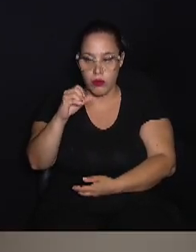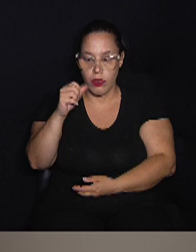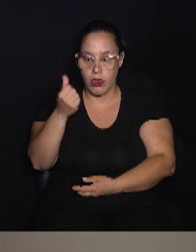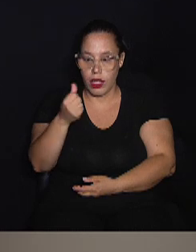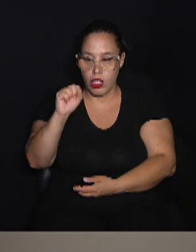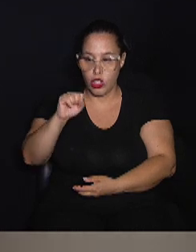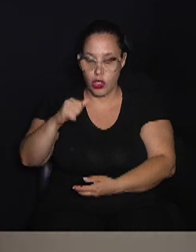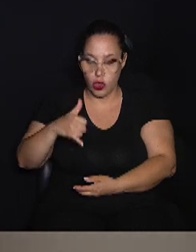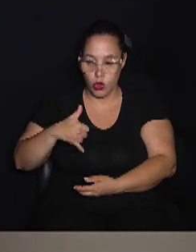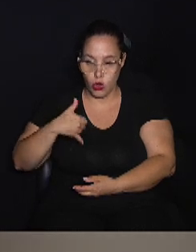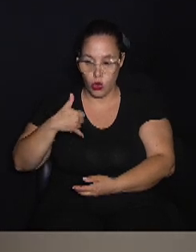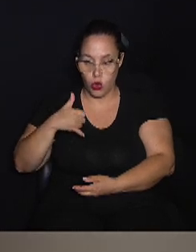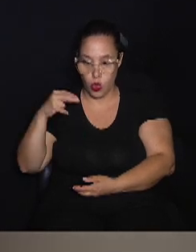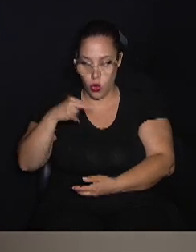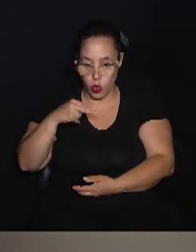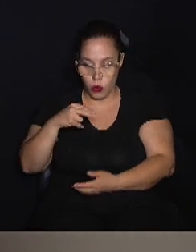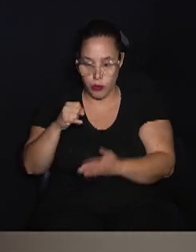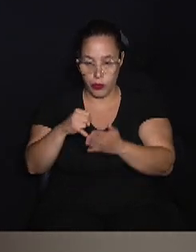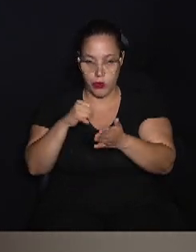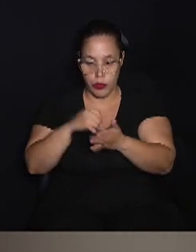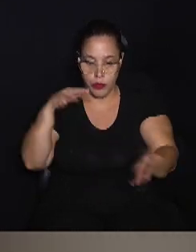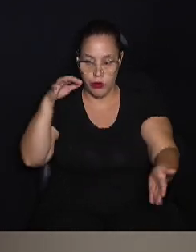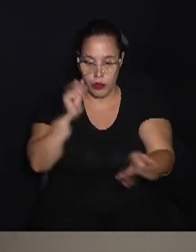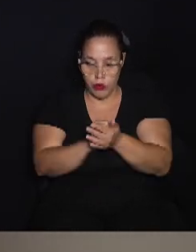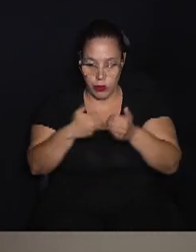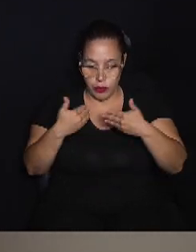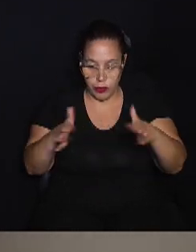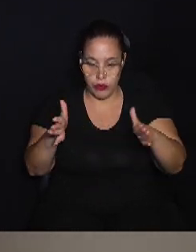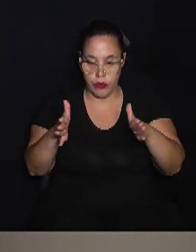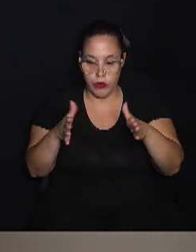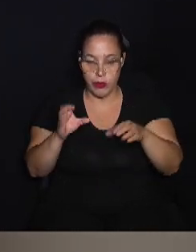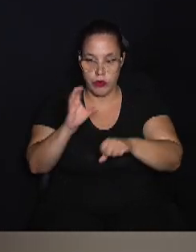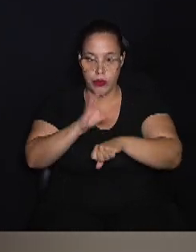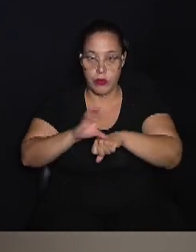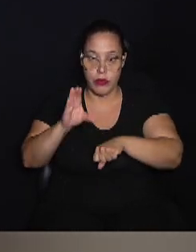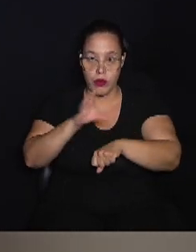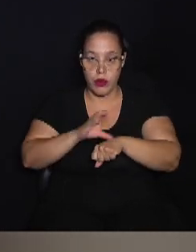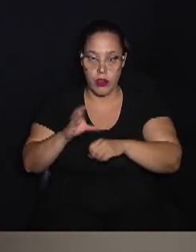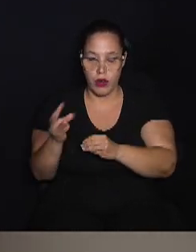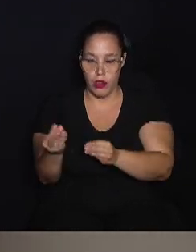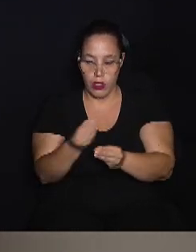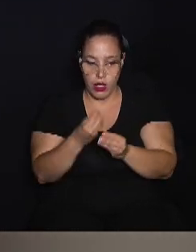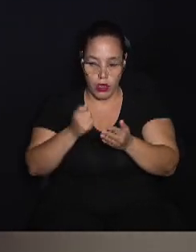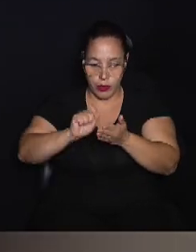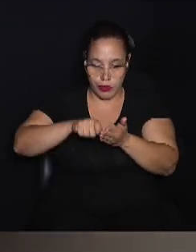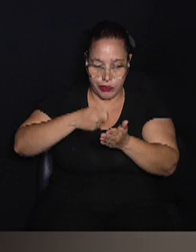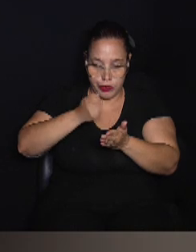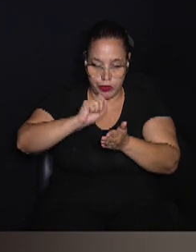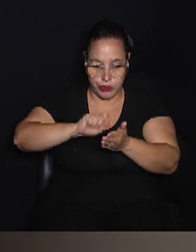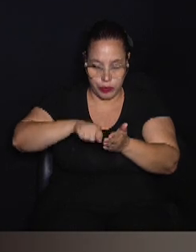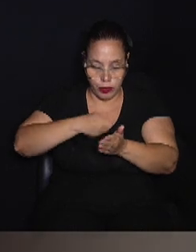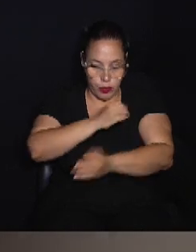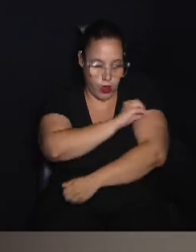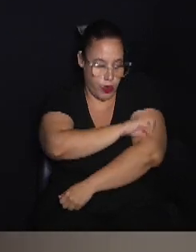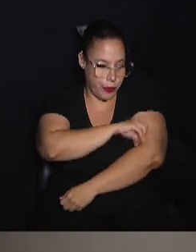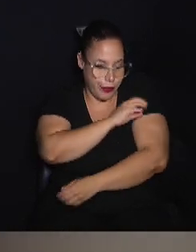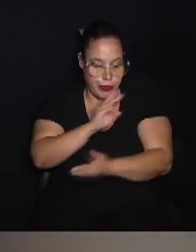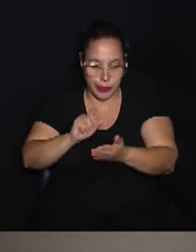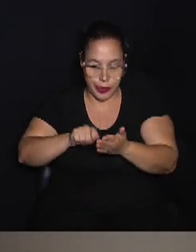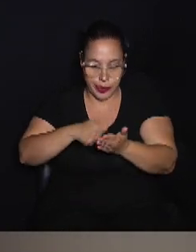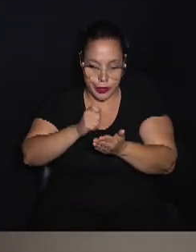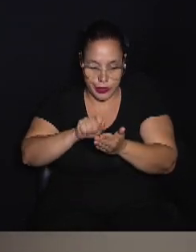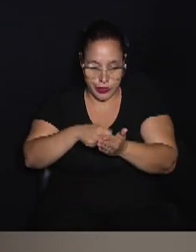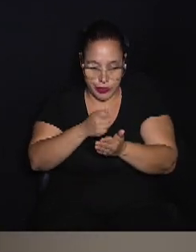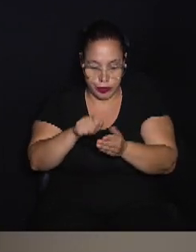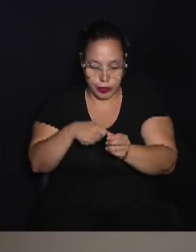novembro estamos com as inscrições abertas para o curso a arte de bordar oficinas de bordado que